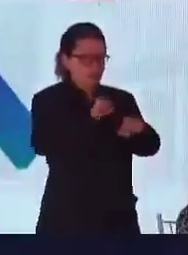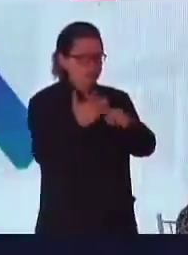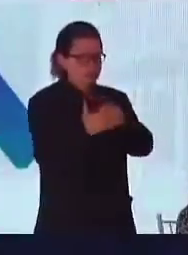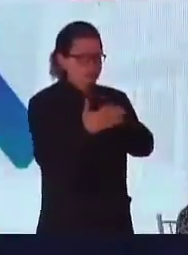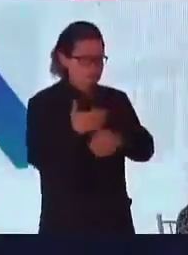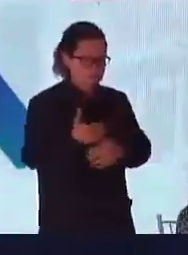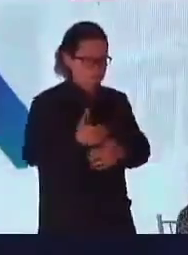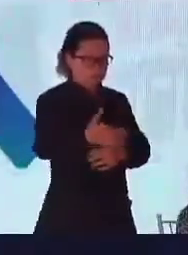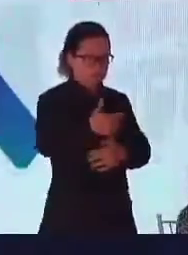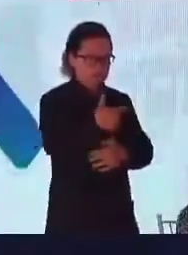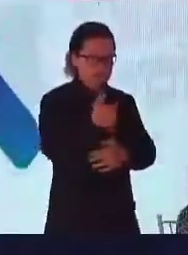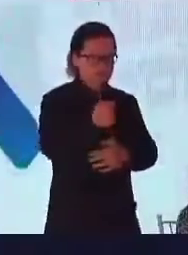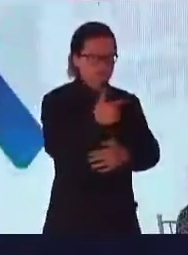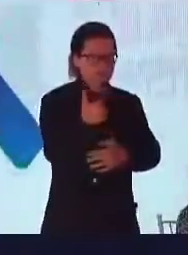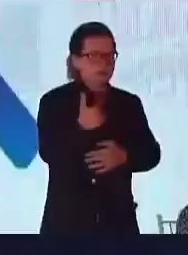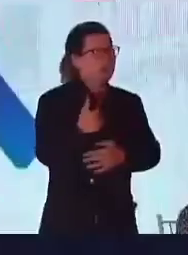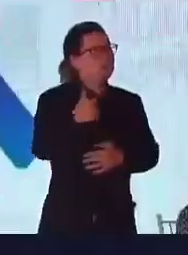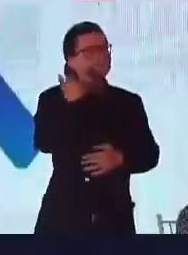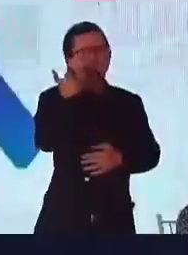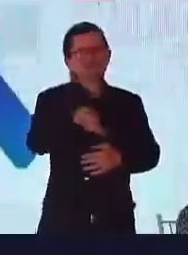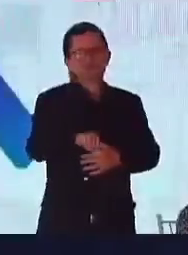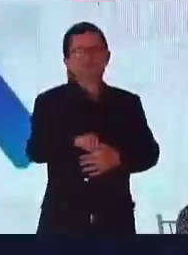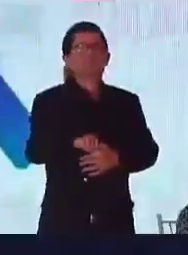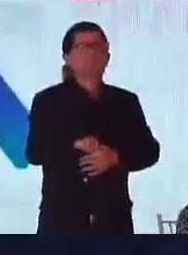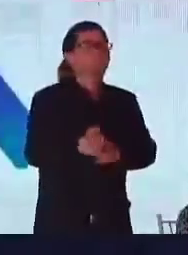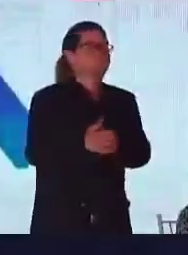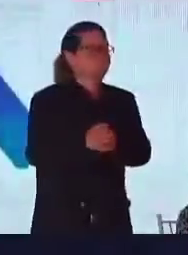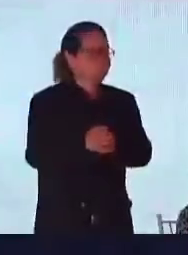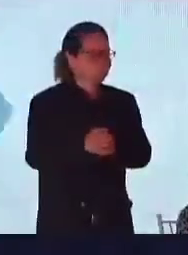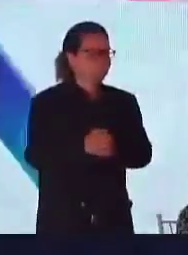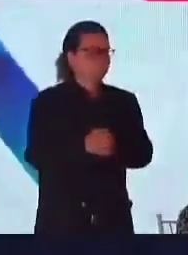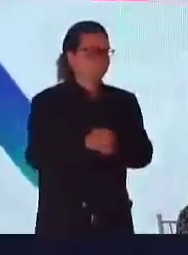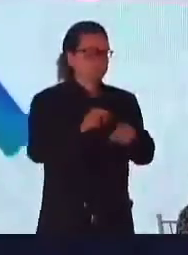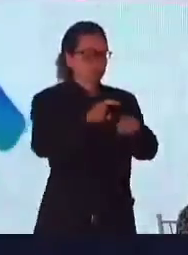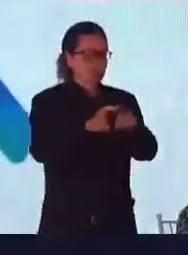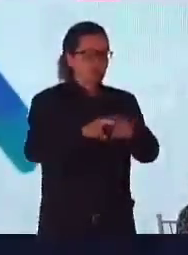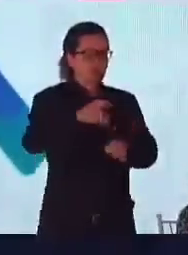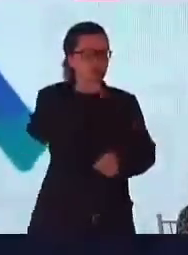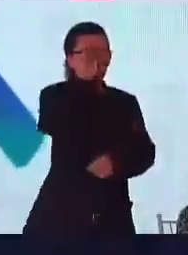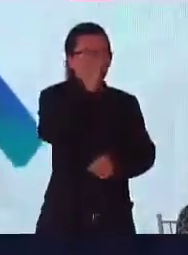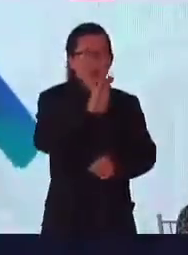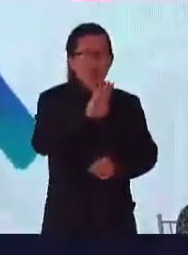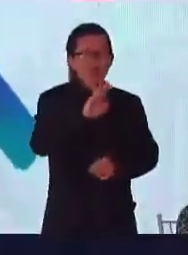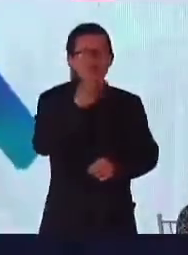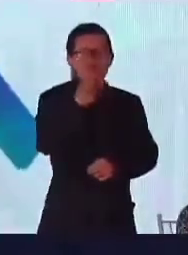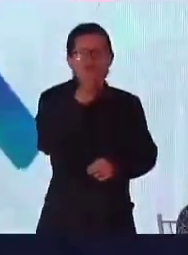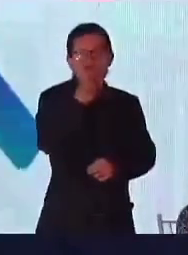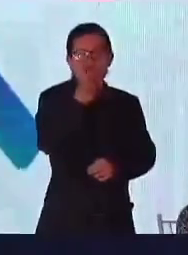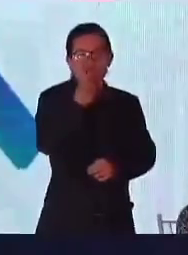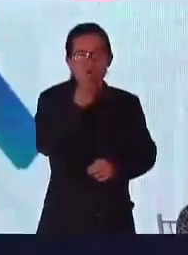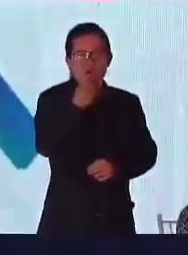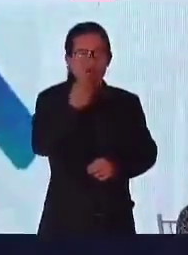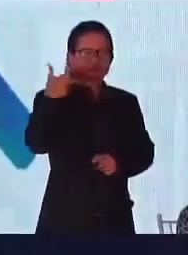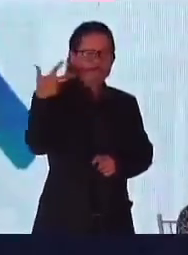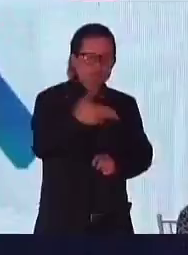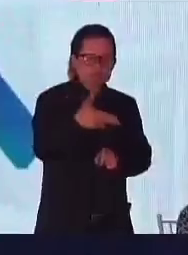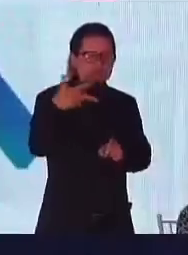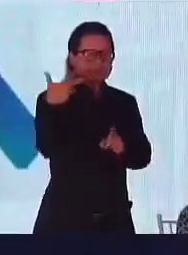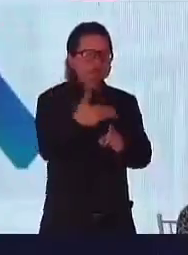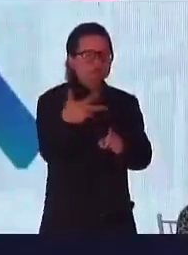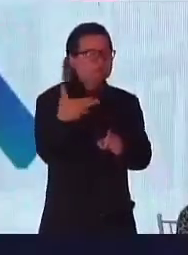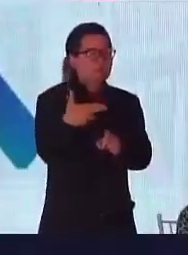mais duro ainda, o que significa que, por causa da situação nacional e dos cortes, nós estamos